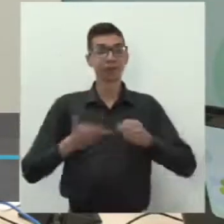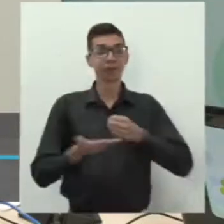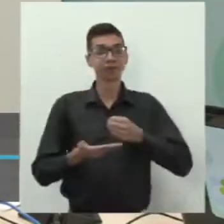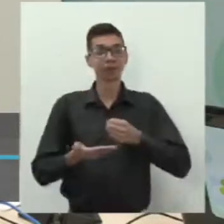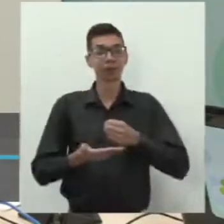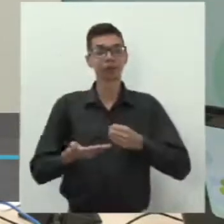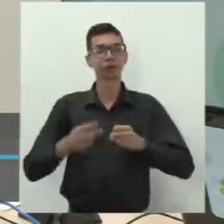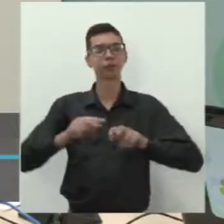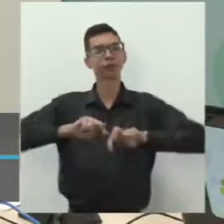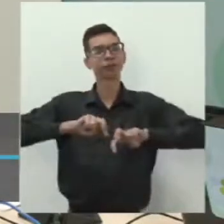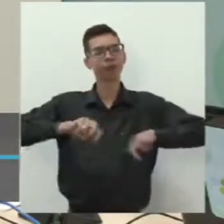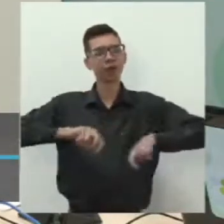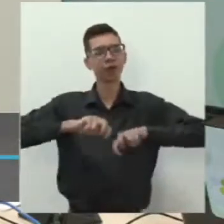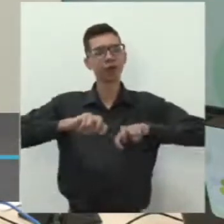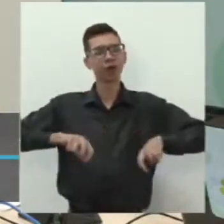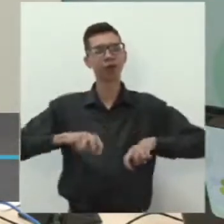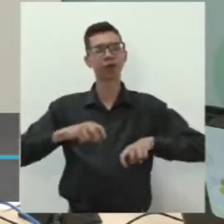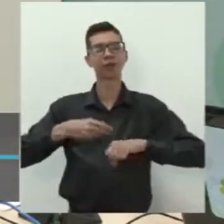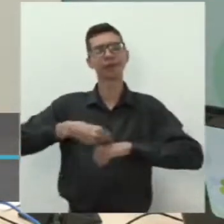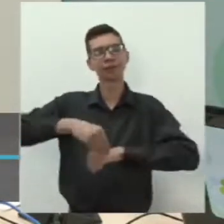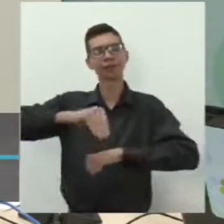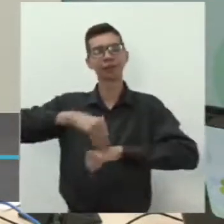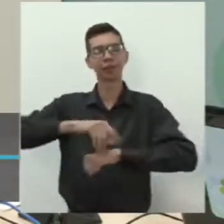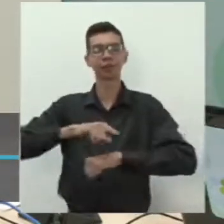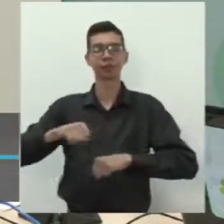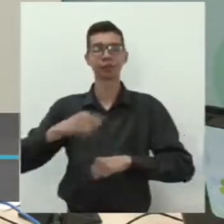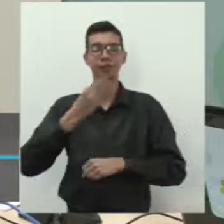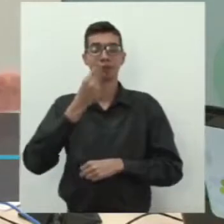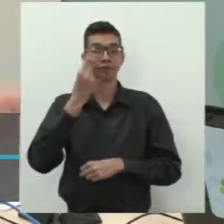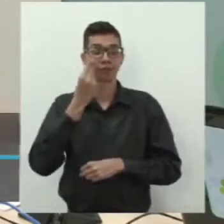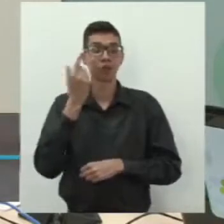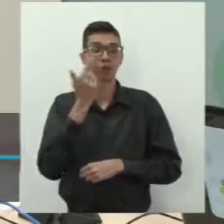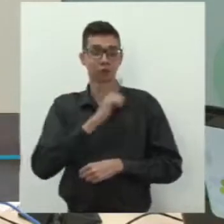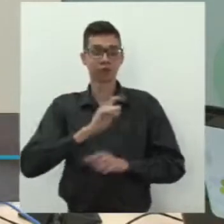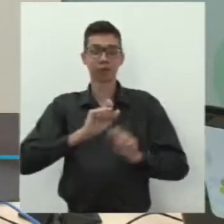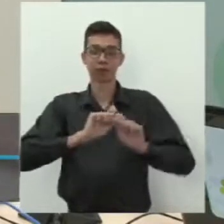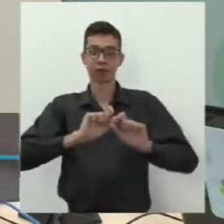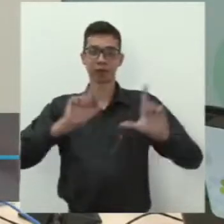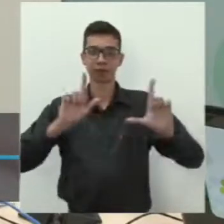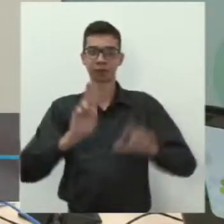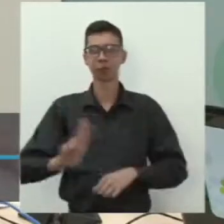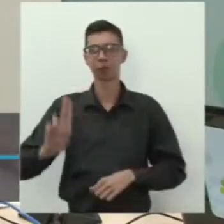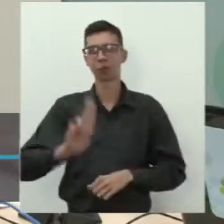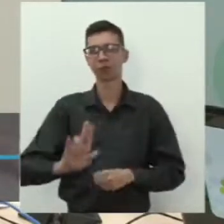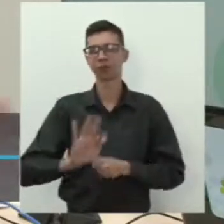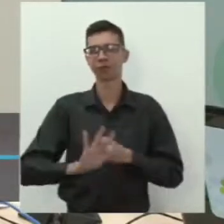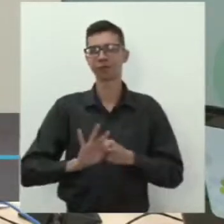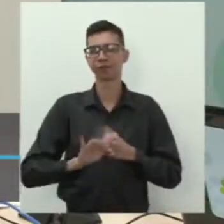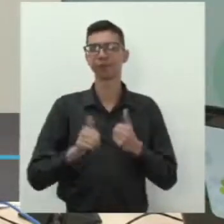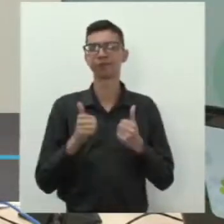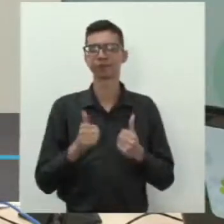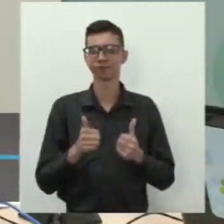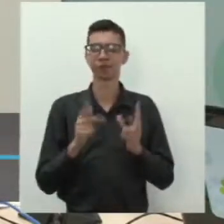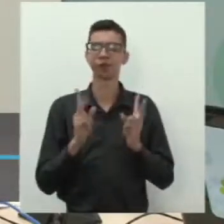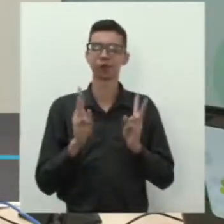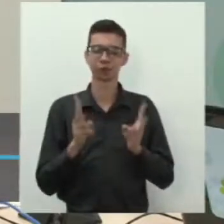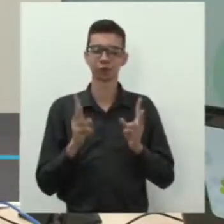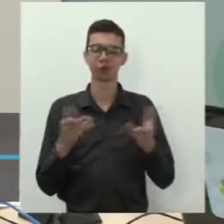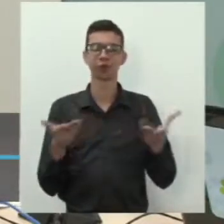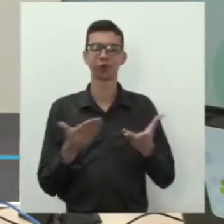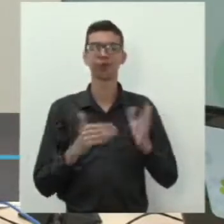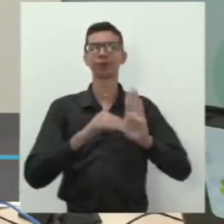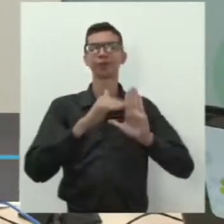perder o medo, abrir e explorar mesmo as ferramentas. Tá bom? Bom, A gente vai dar sequência num roteirinho aqui que a gente